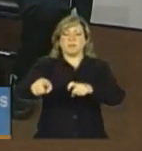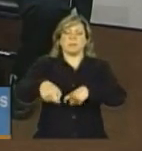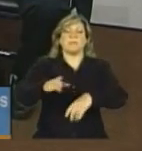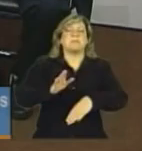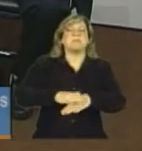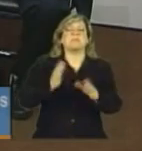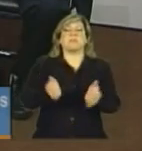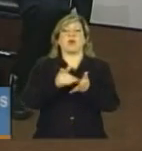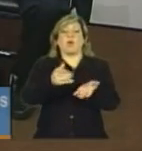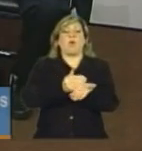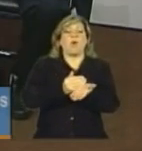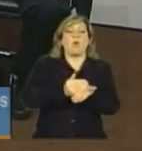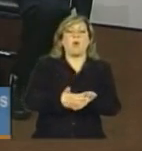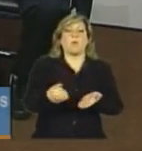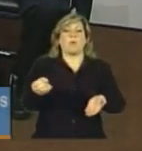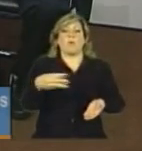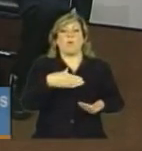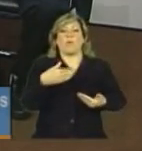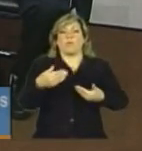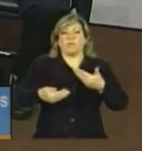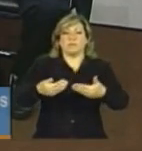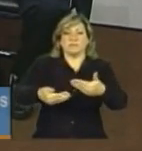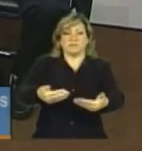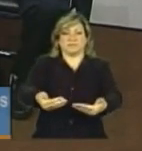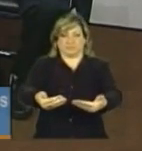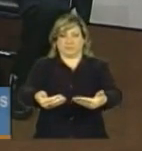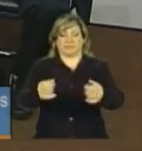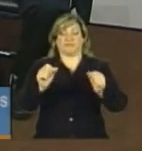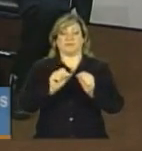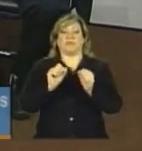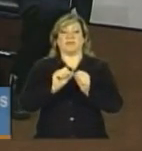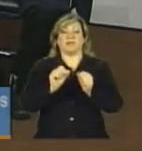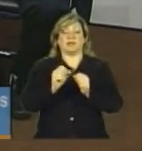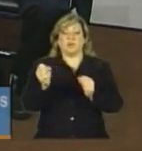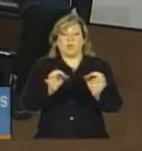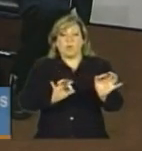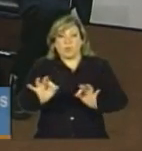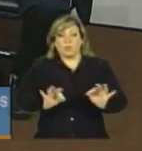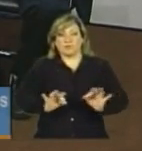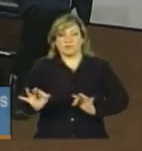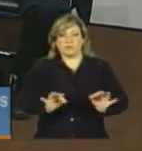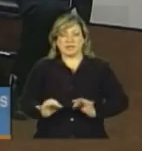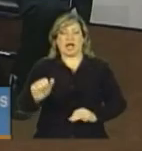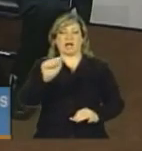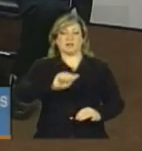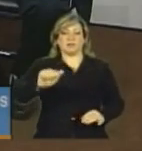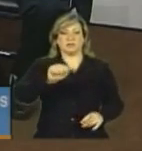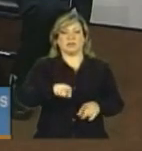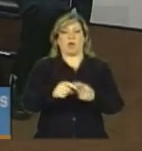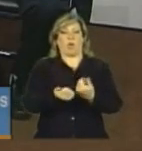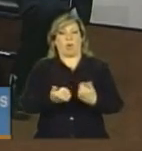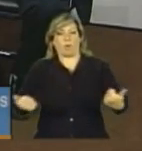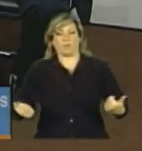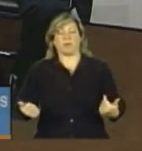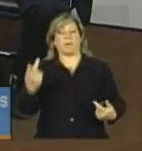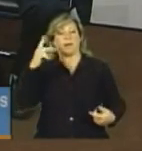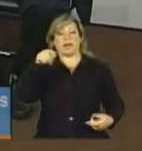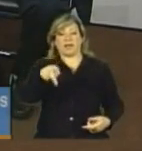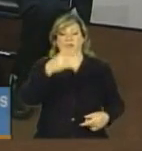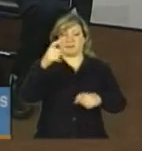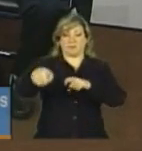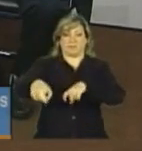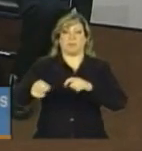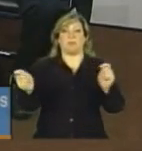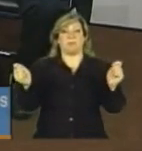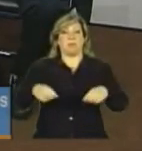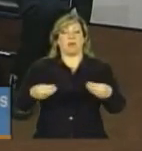que tá iniciando sua organização, tá fomentando a organização em associações e cooperativas para que ele possa